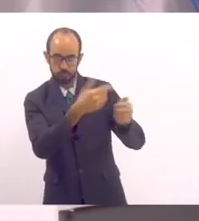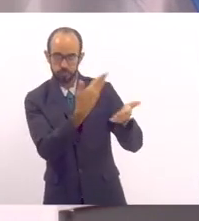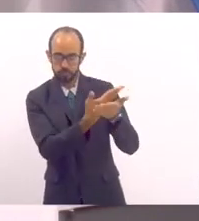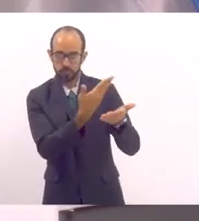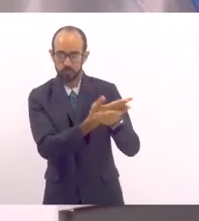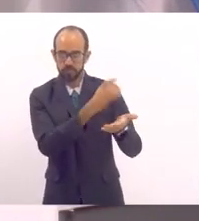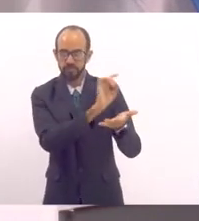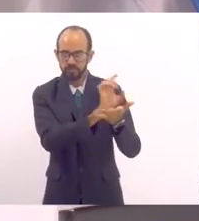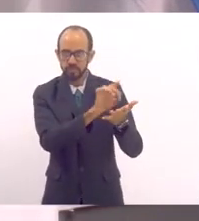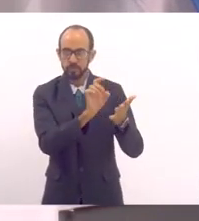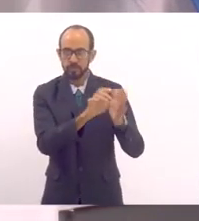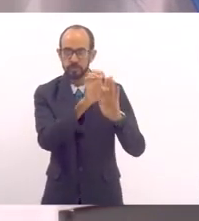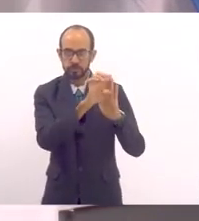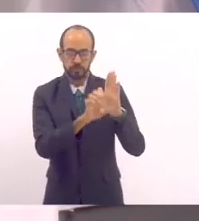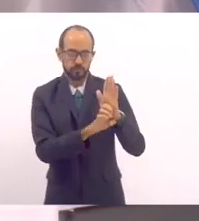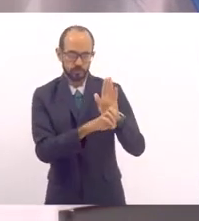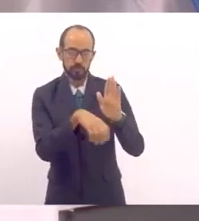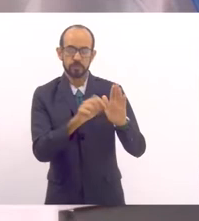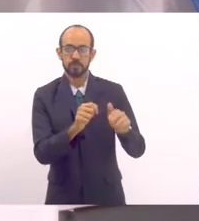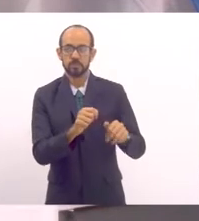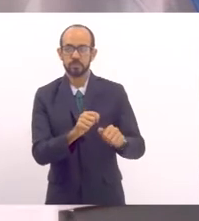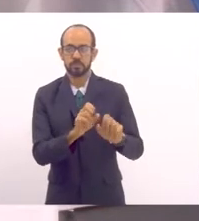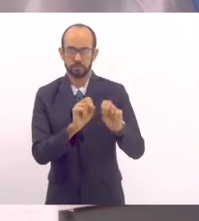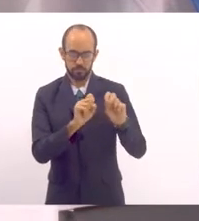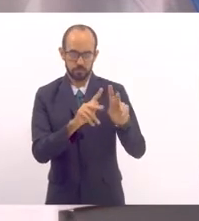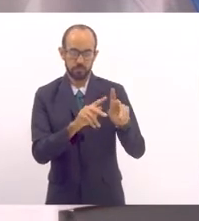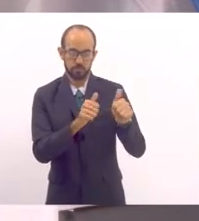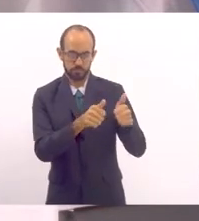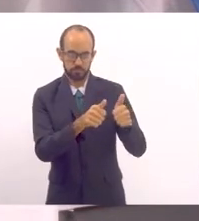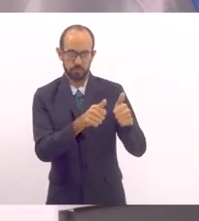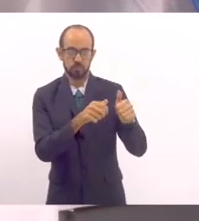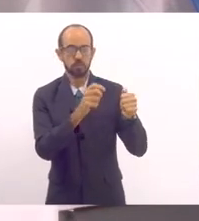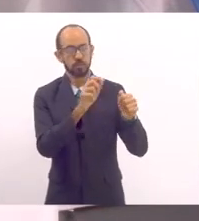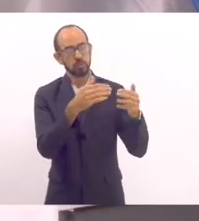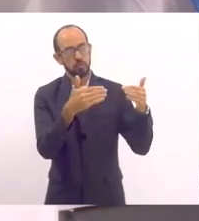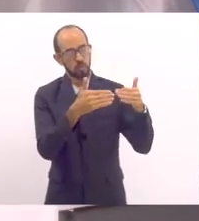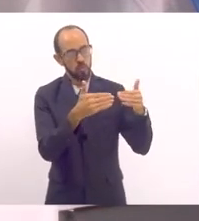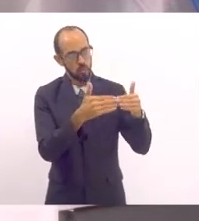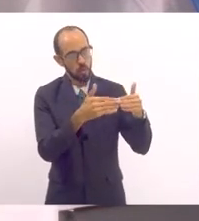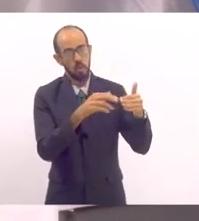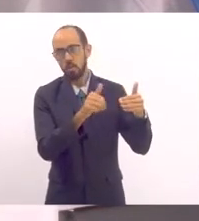de cada emenda, o que é pertinente ou não, o que a